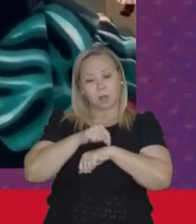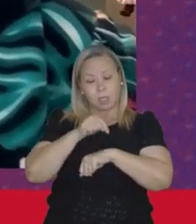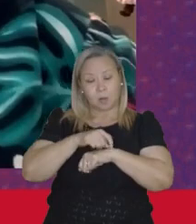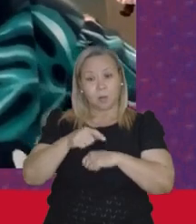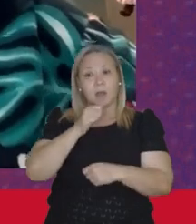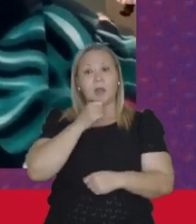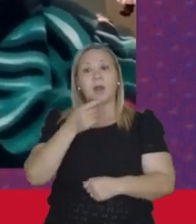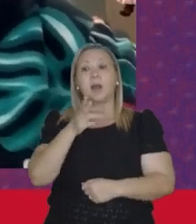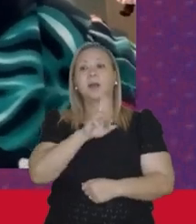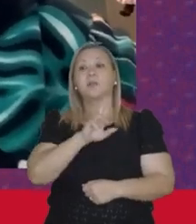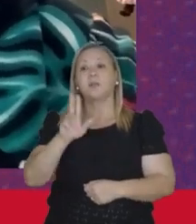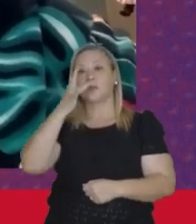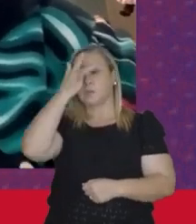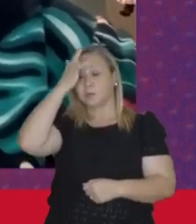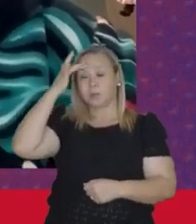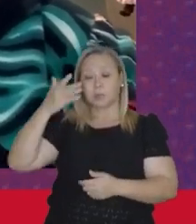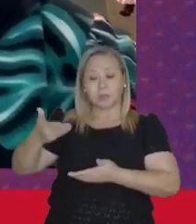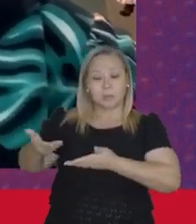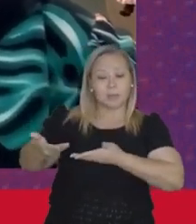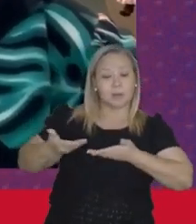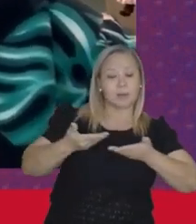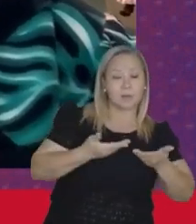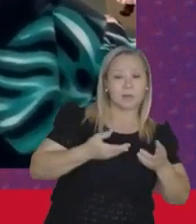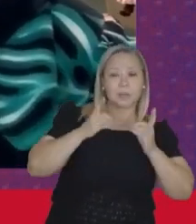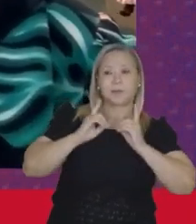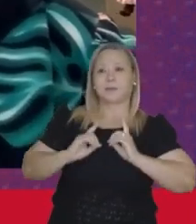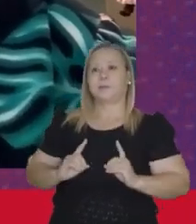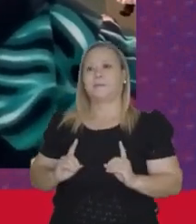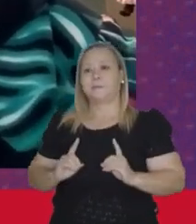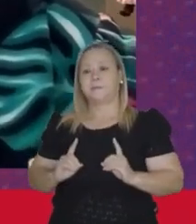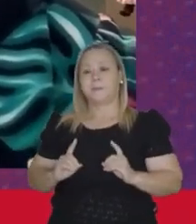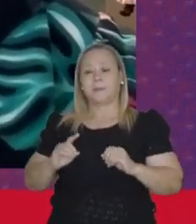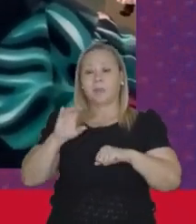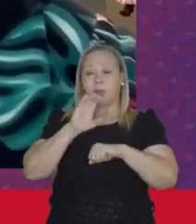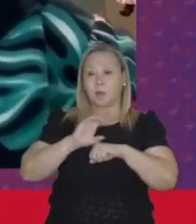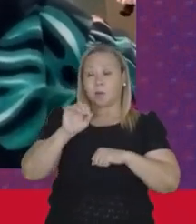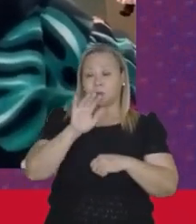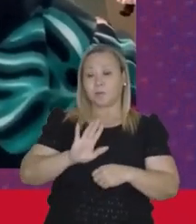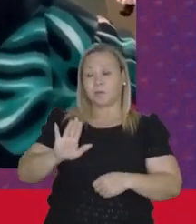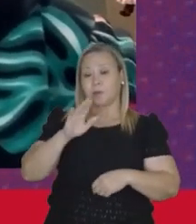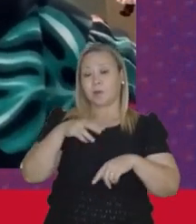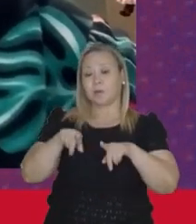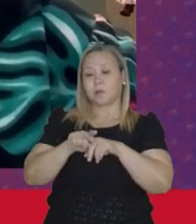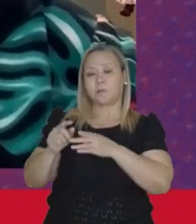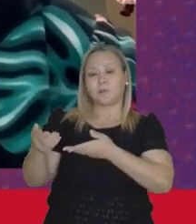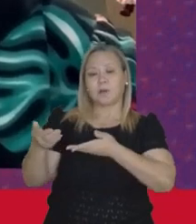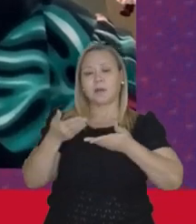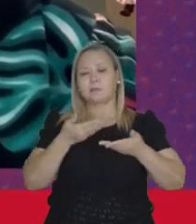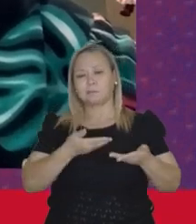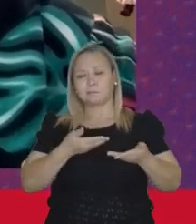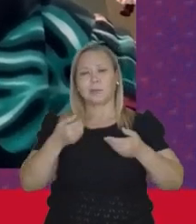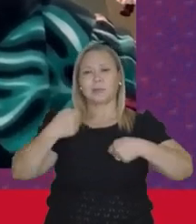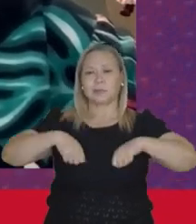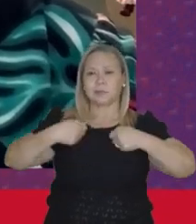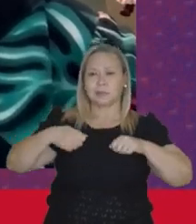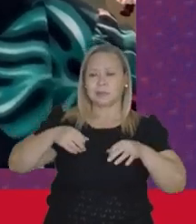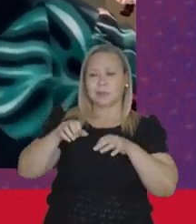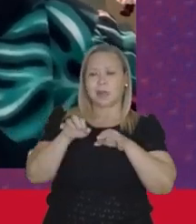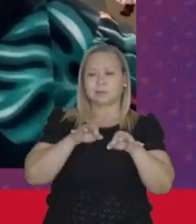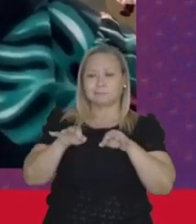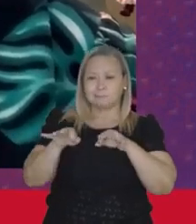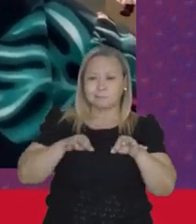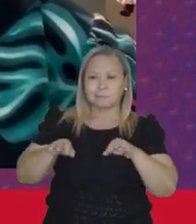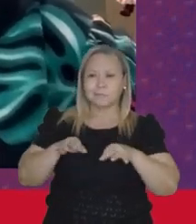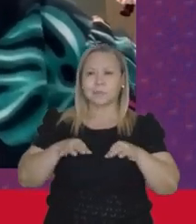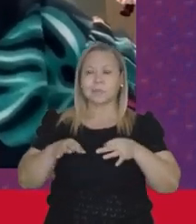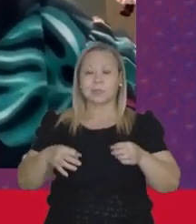ainda chamadas de pessoas portadoras de deficiência. E a Constituição Federal também traz a necessidade da construção